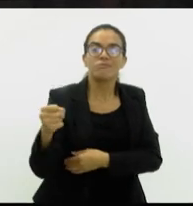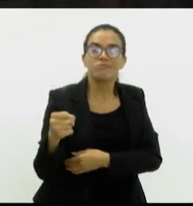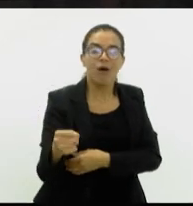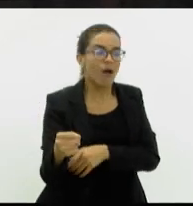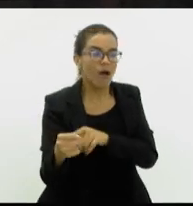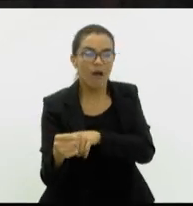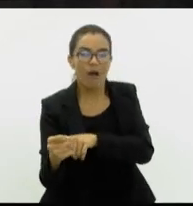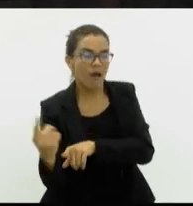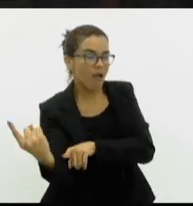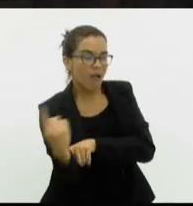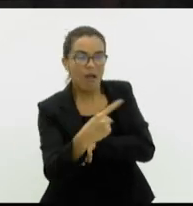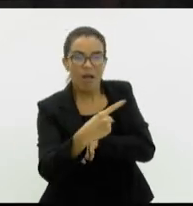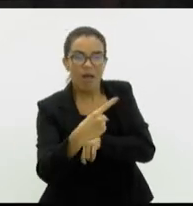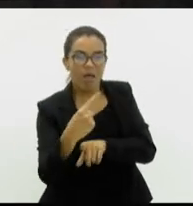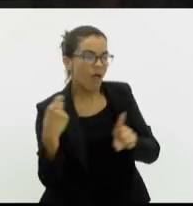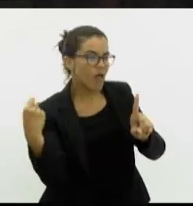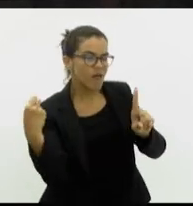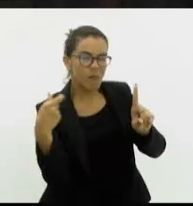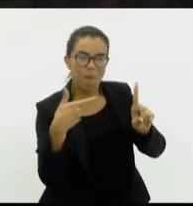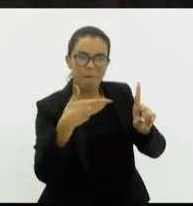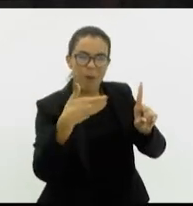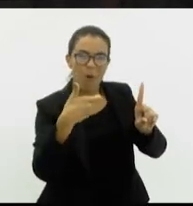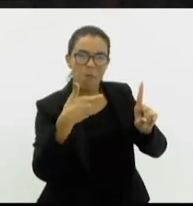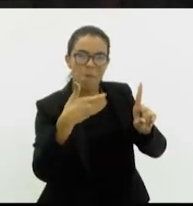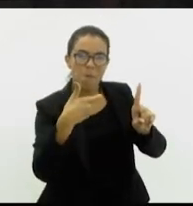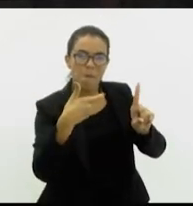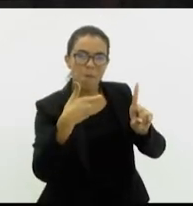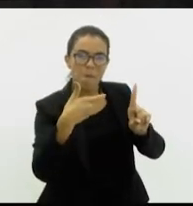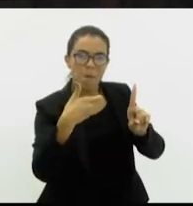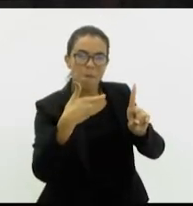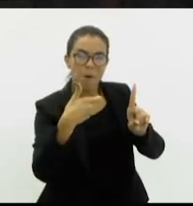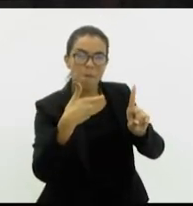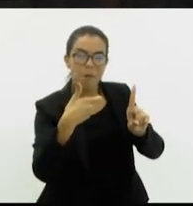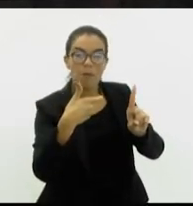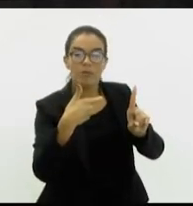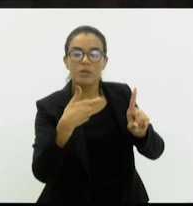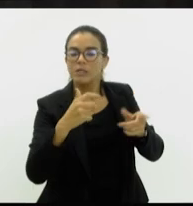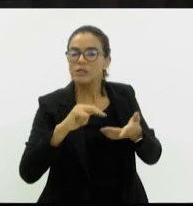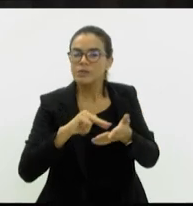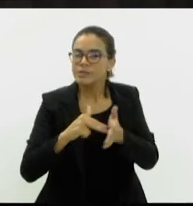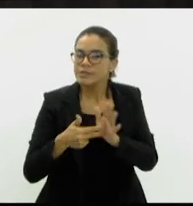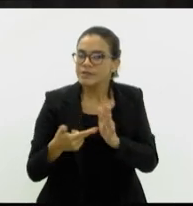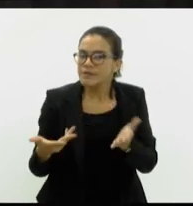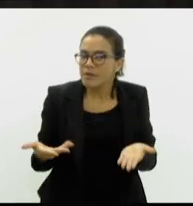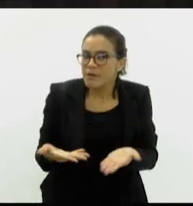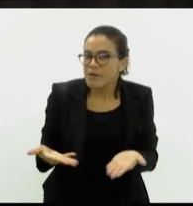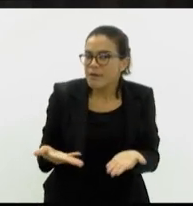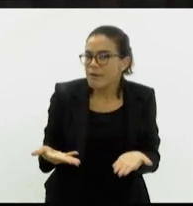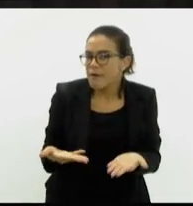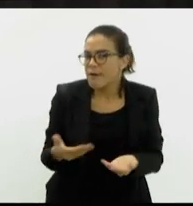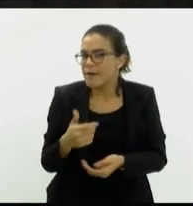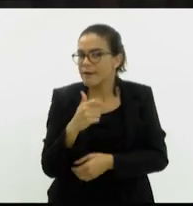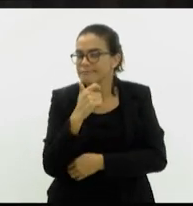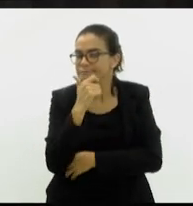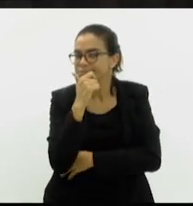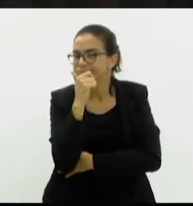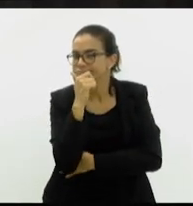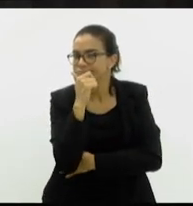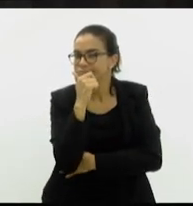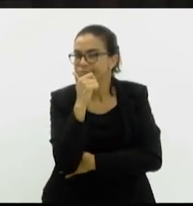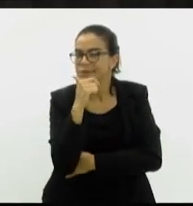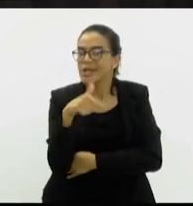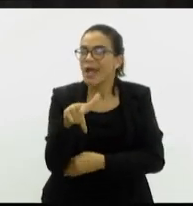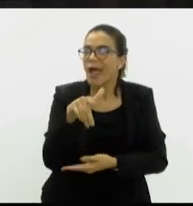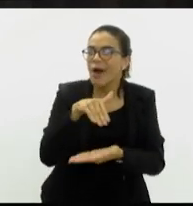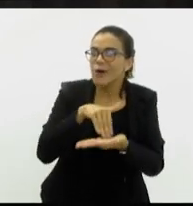o indes o que que é isso trazido PR os tempos atuais senhor presidente escritório